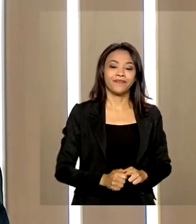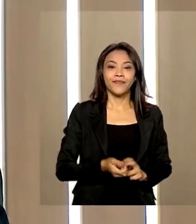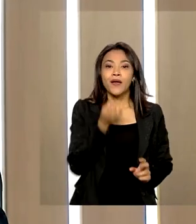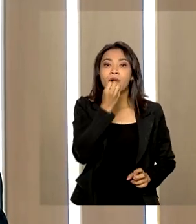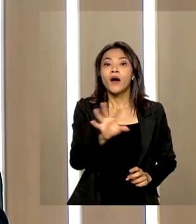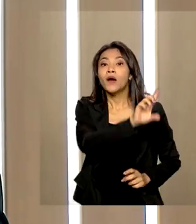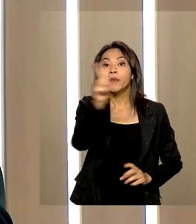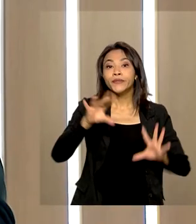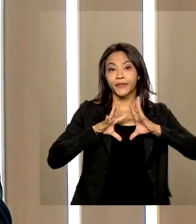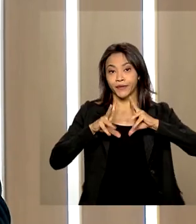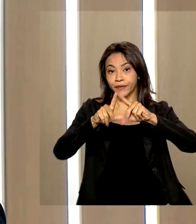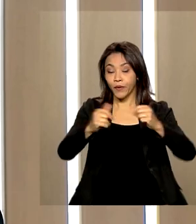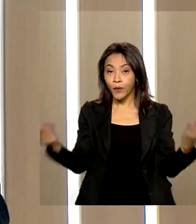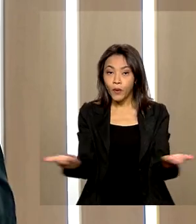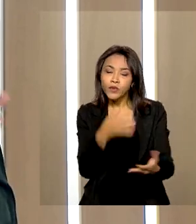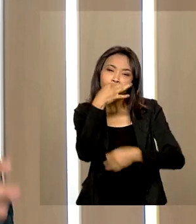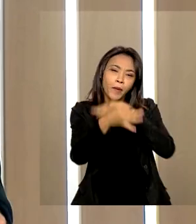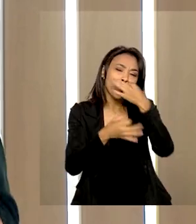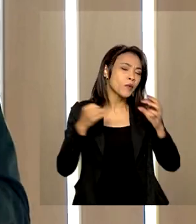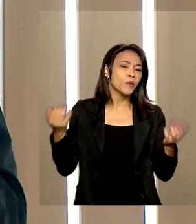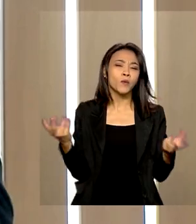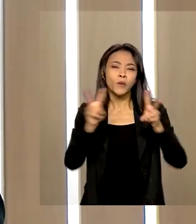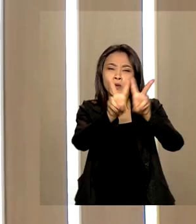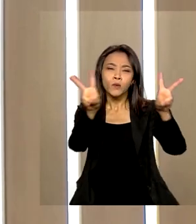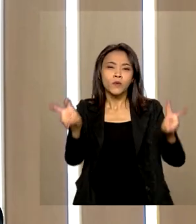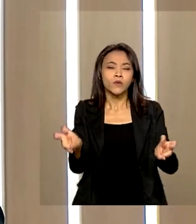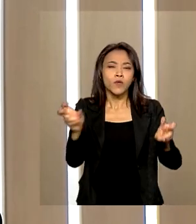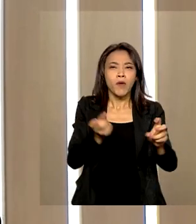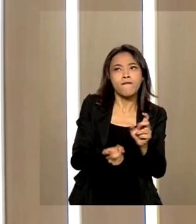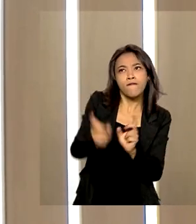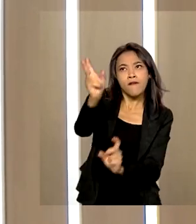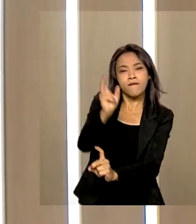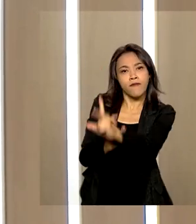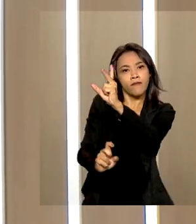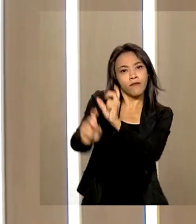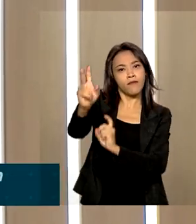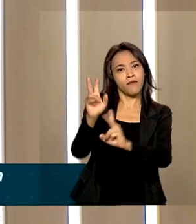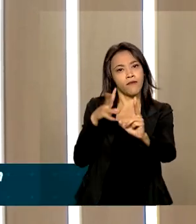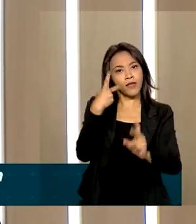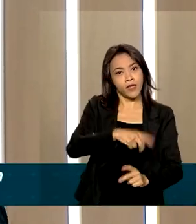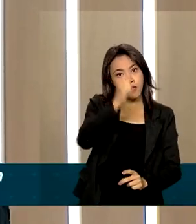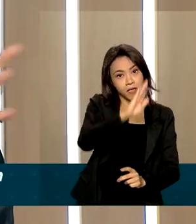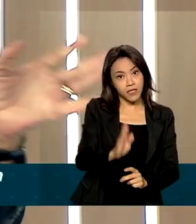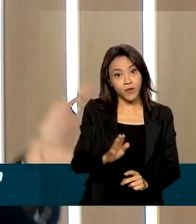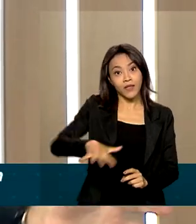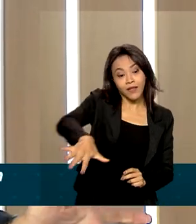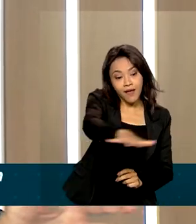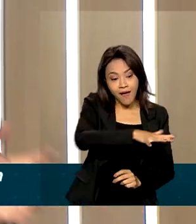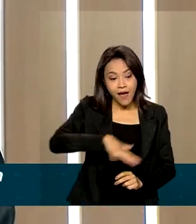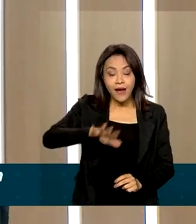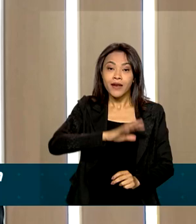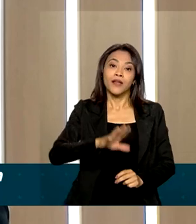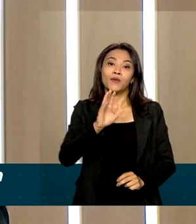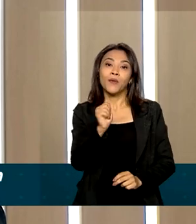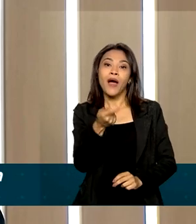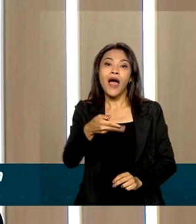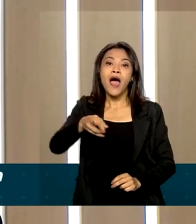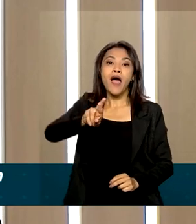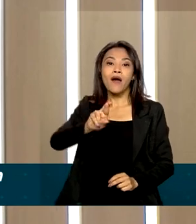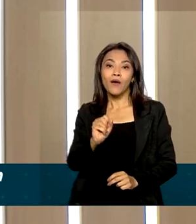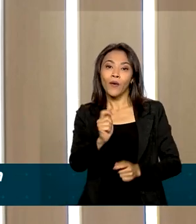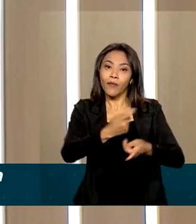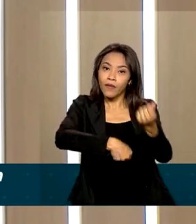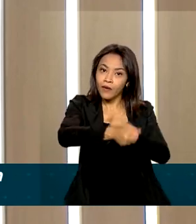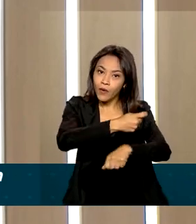Bom dia a todos. O nosso comentário de hoje se refere às exportações brasileiras do agronegócio de 2021 e de janeiro